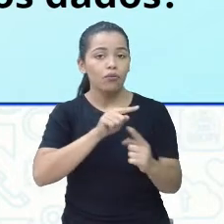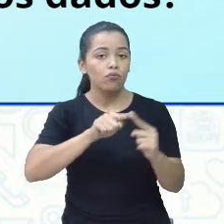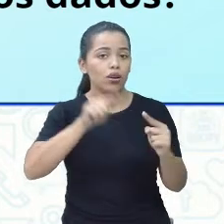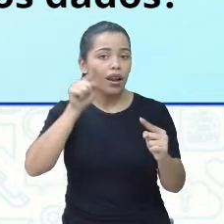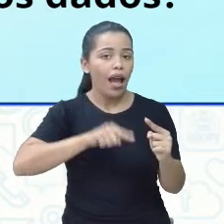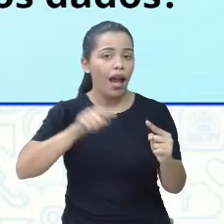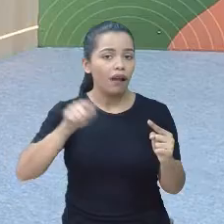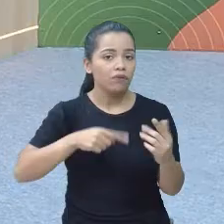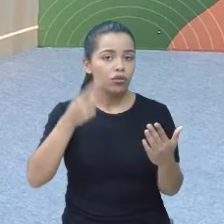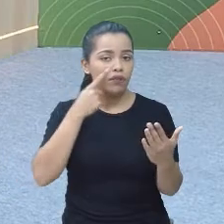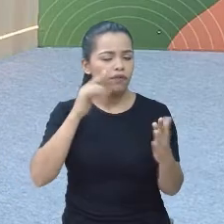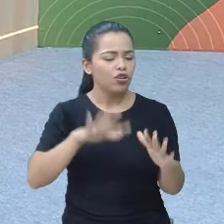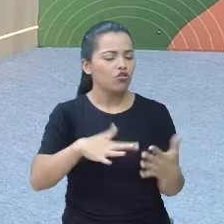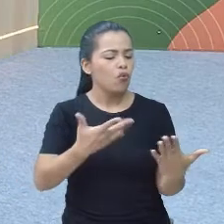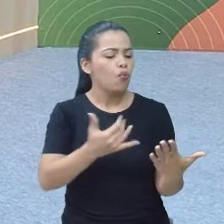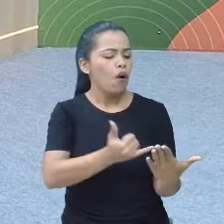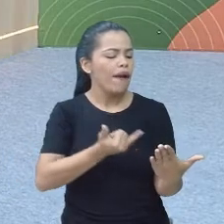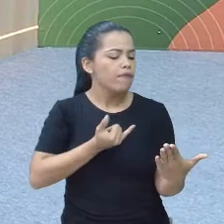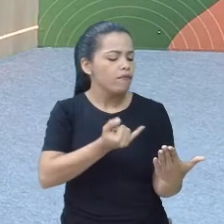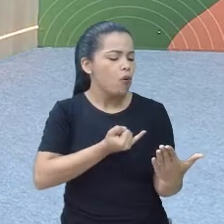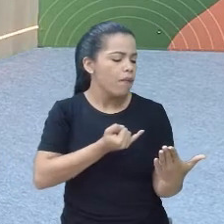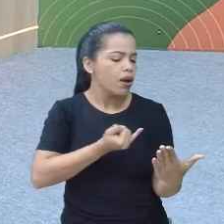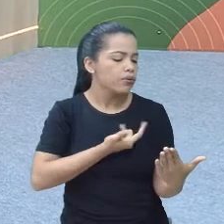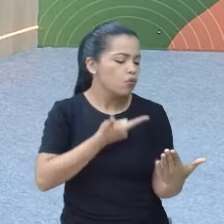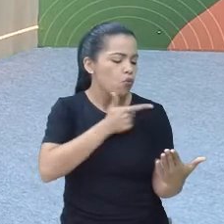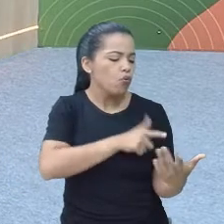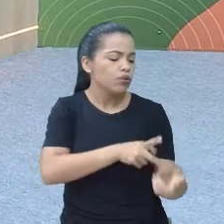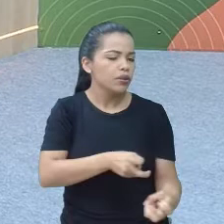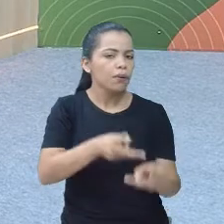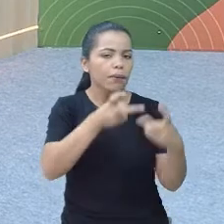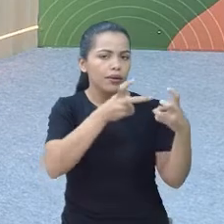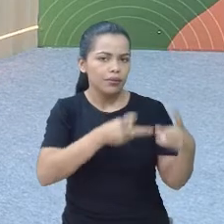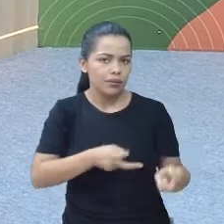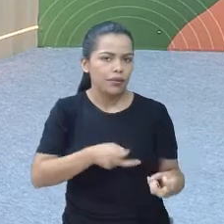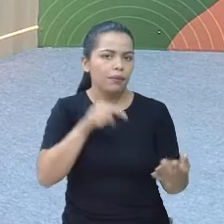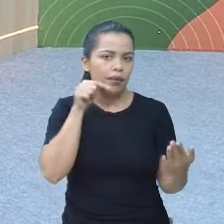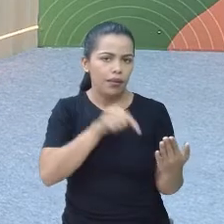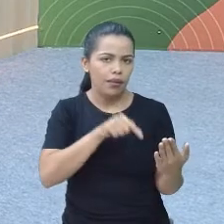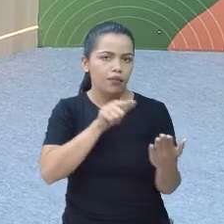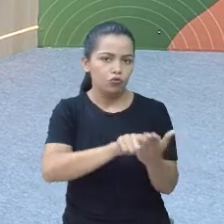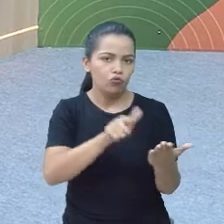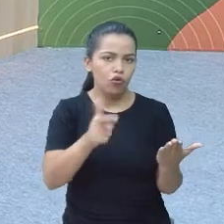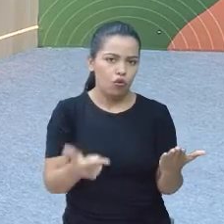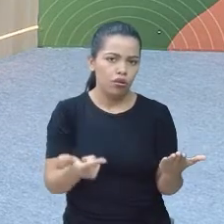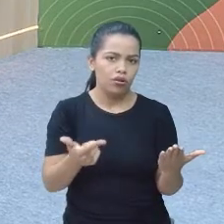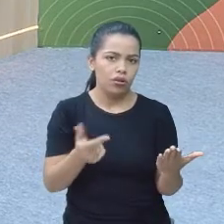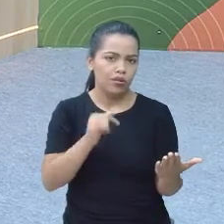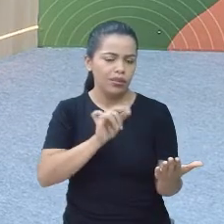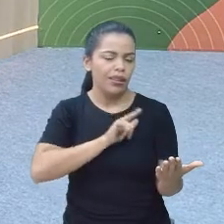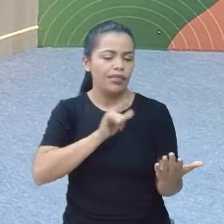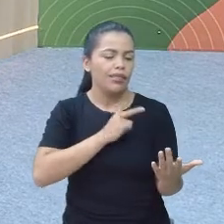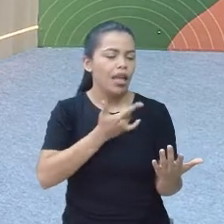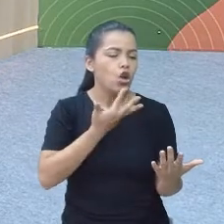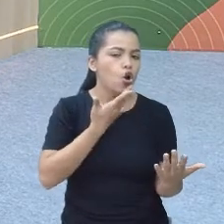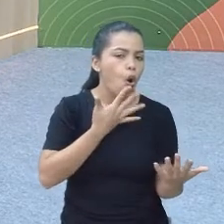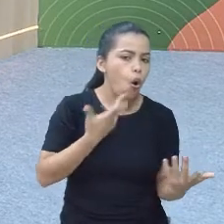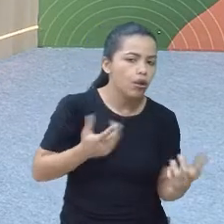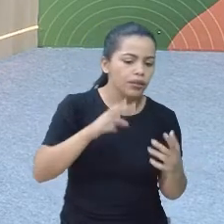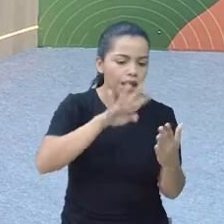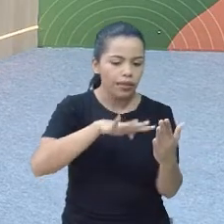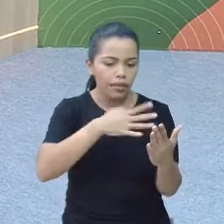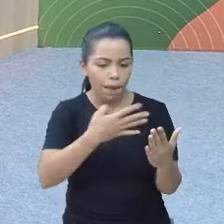dados que ele oferece para você, qual é a organização desses dados. Eles são organizados em cores, em